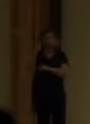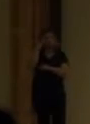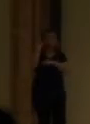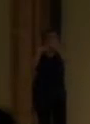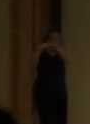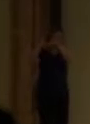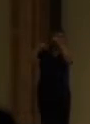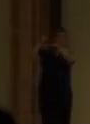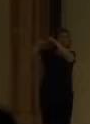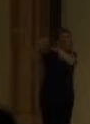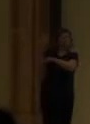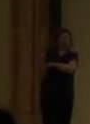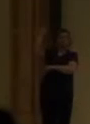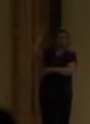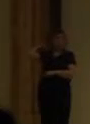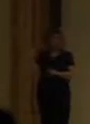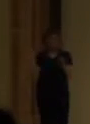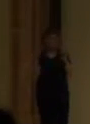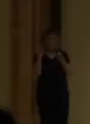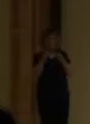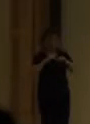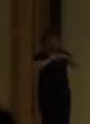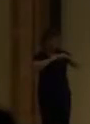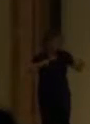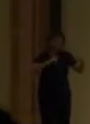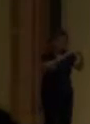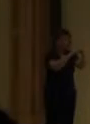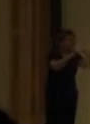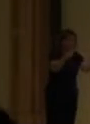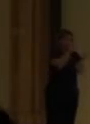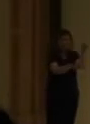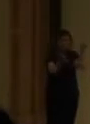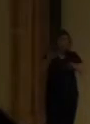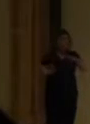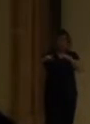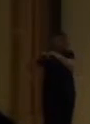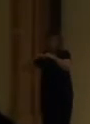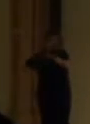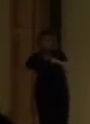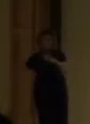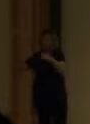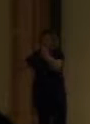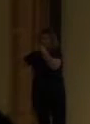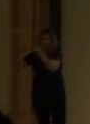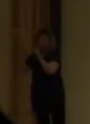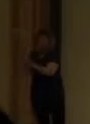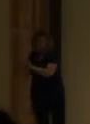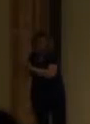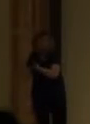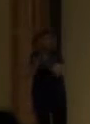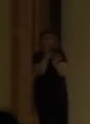não existiriam essas separações entre o humano, o natural e o sobrenatural. Tudo seria uma espécie